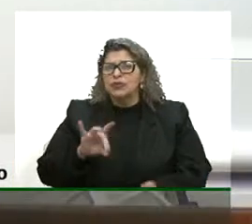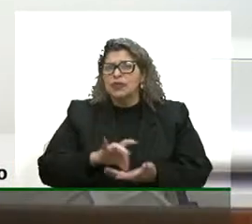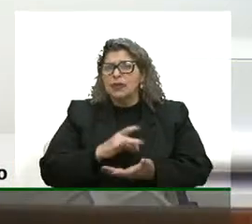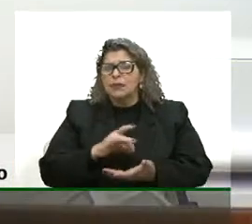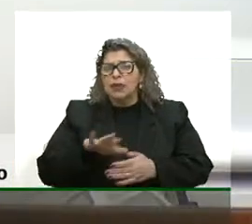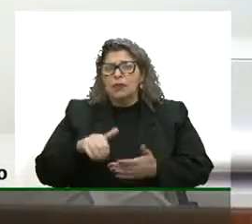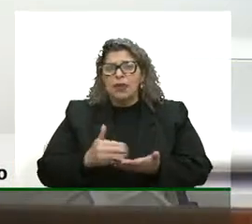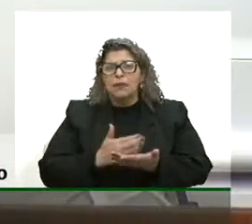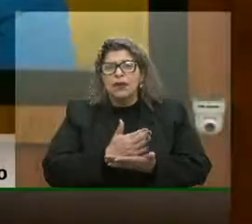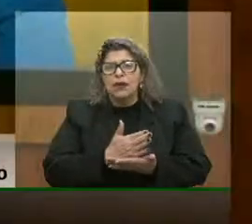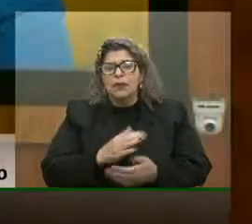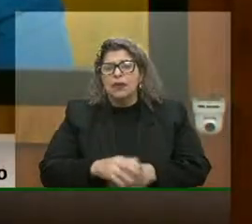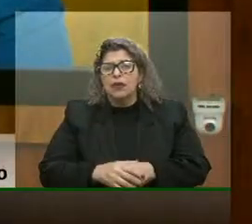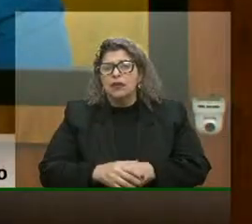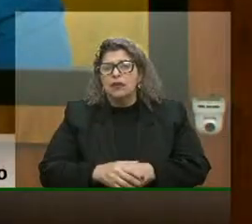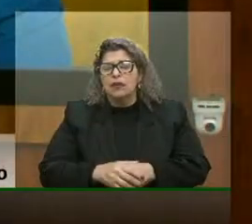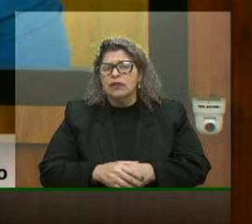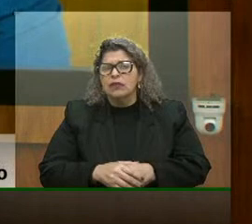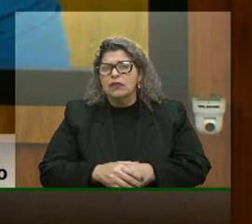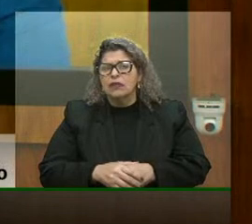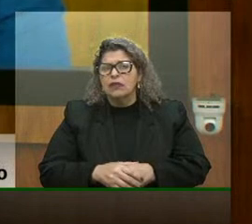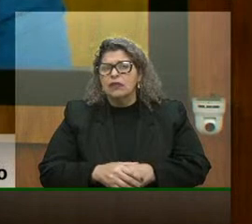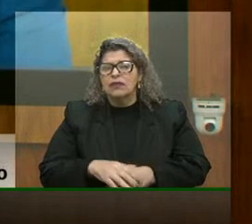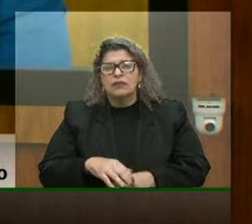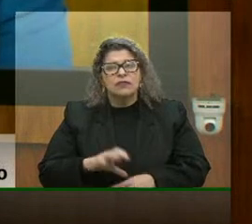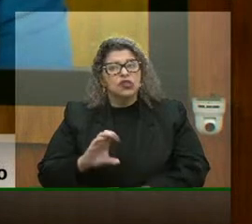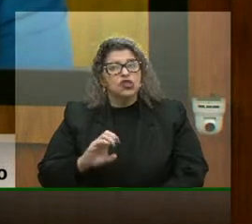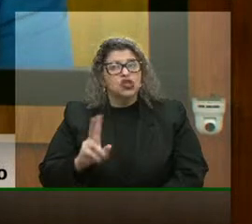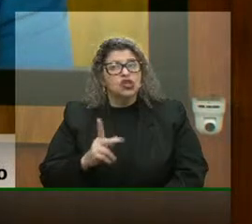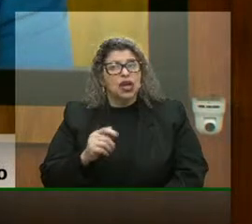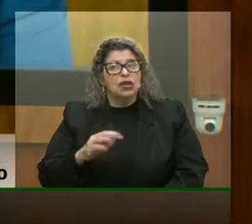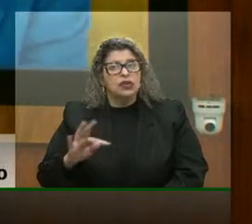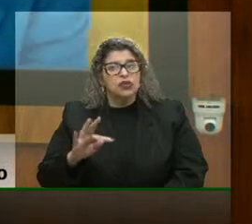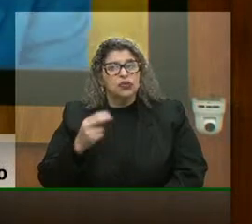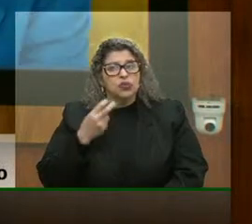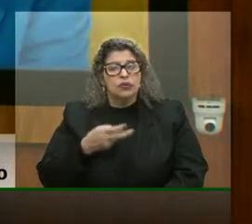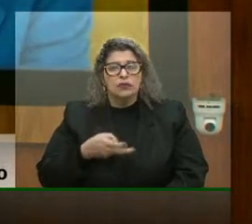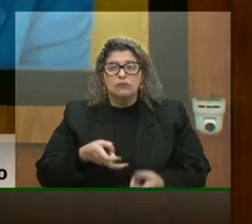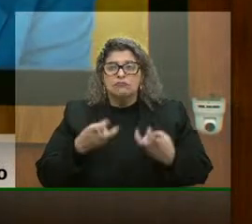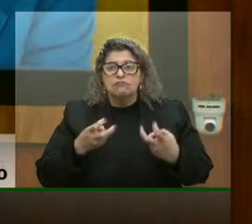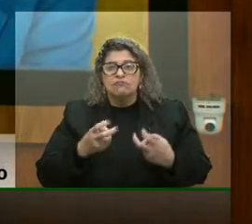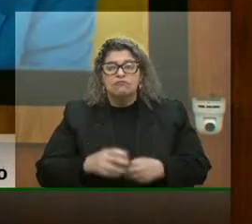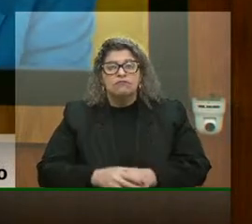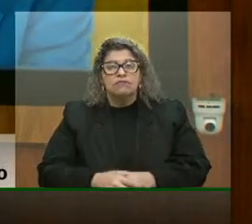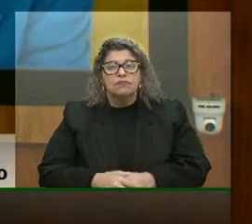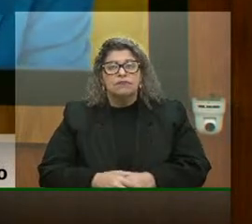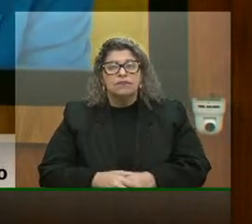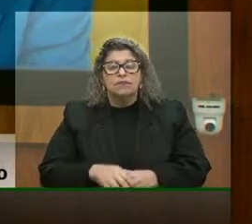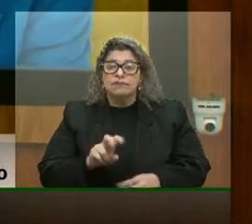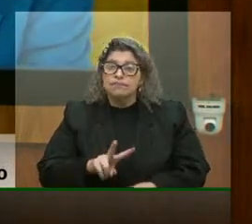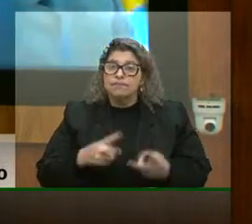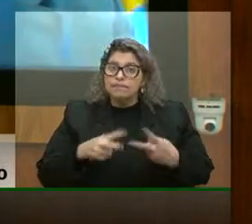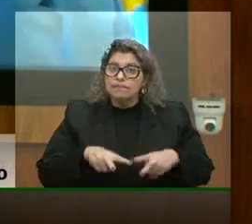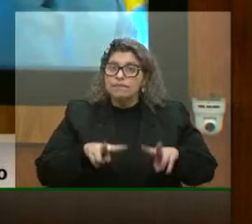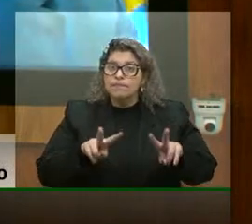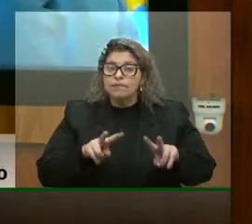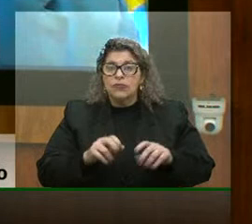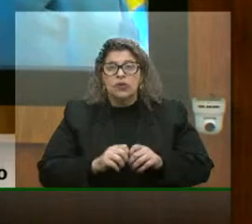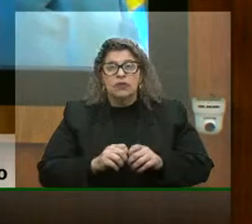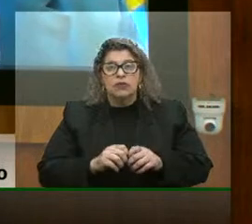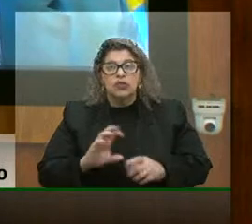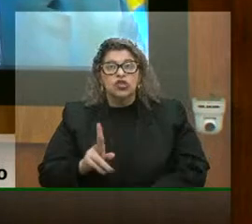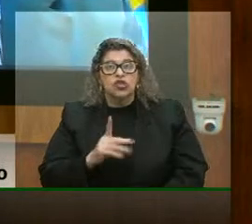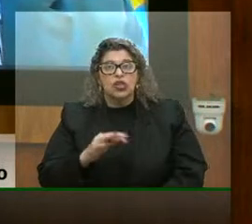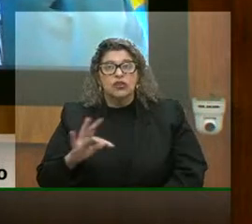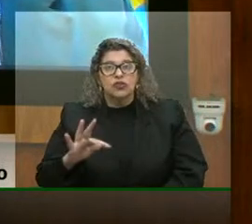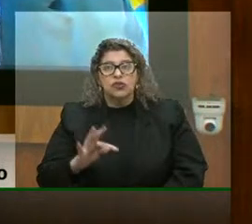para encaminhar. Então, inscrito, deputado. No chat aqui, acho que o senhor não Fábio viu. Fábio Osterman, está aqui agora, visualizamos o chat. Deputado Fábio Osterman,